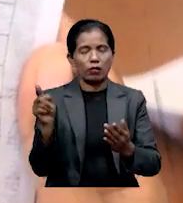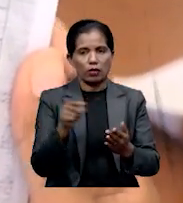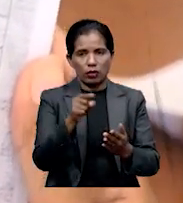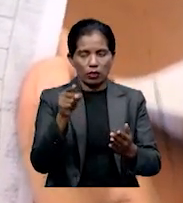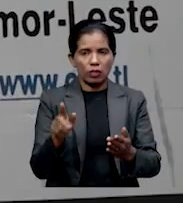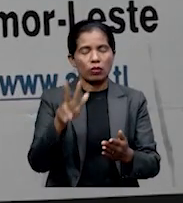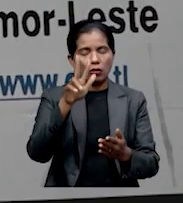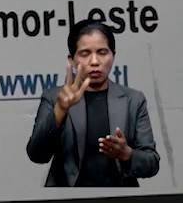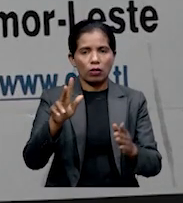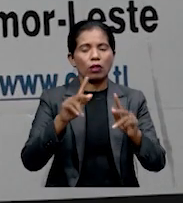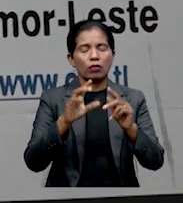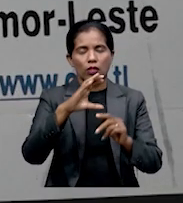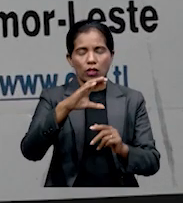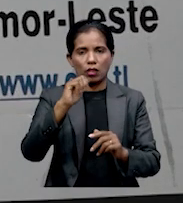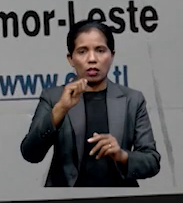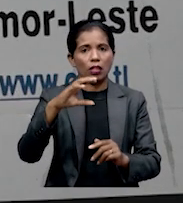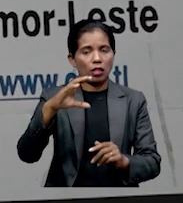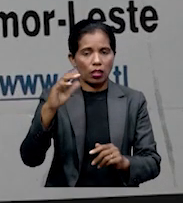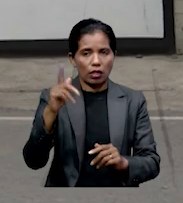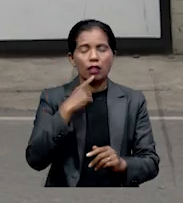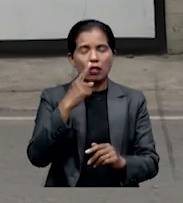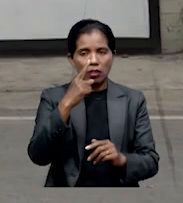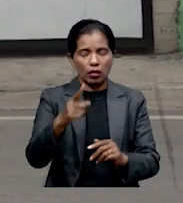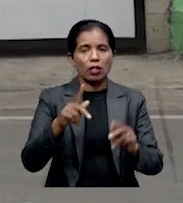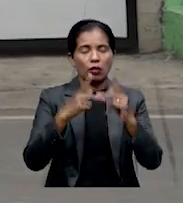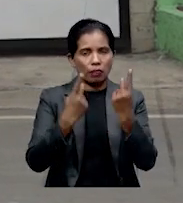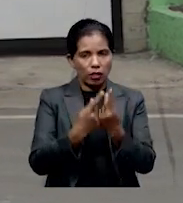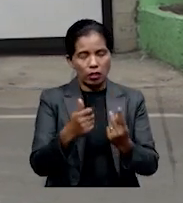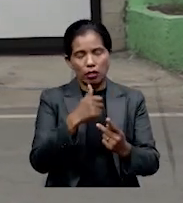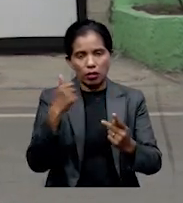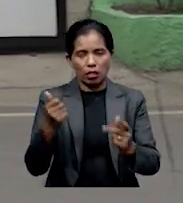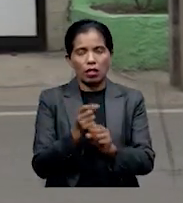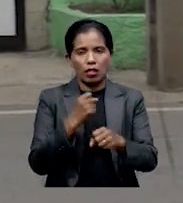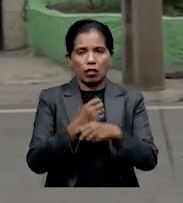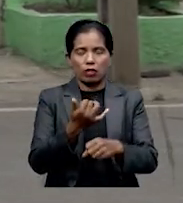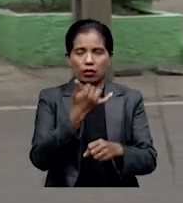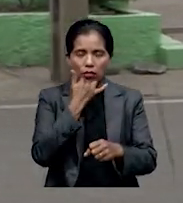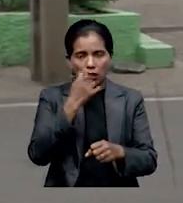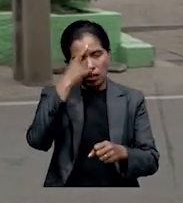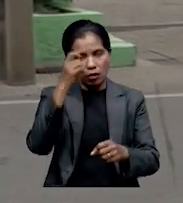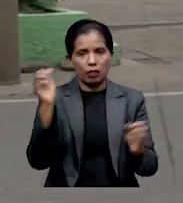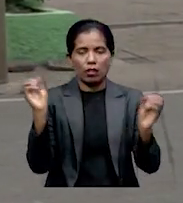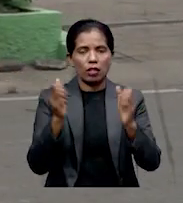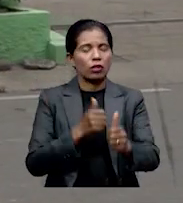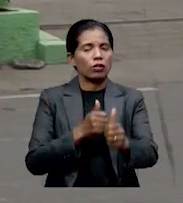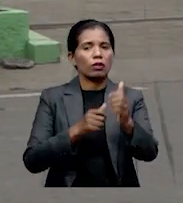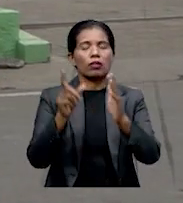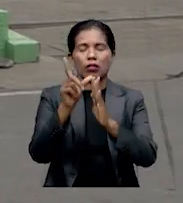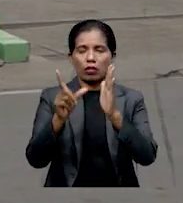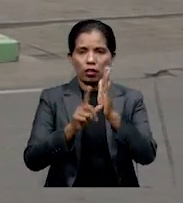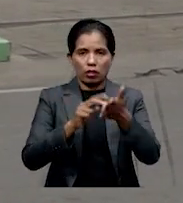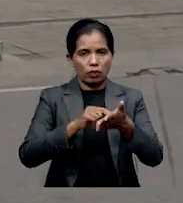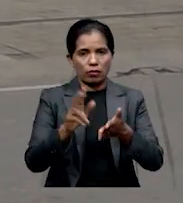tolo, Comissão Anticorrupção identifica e a companhia Balon comete irregularidade, tambala cumpre decreto-lei número